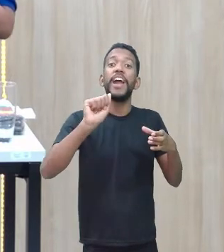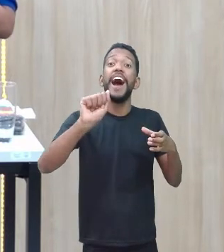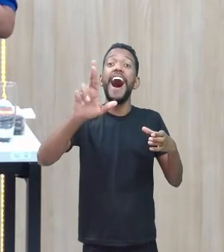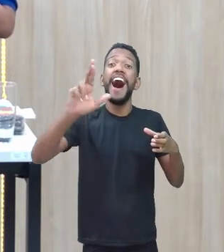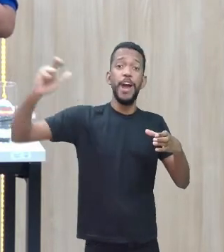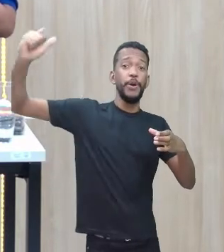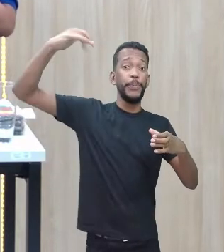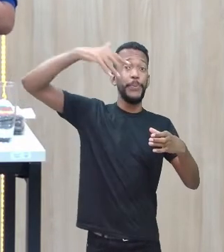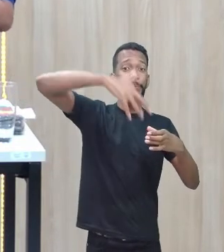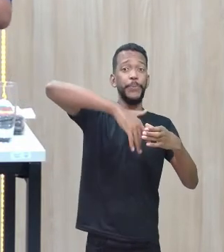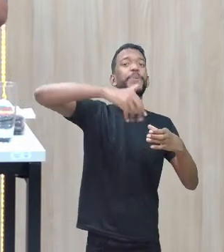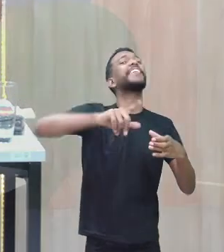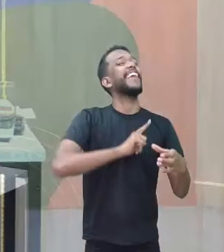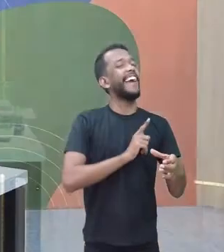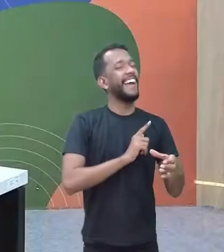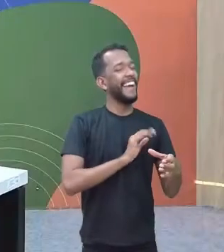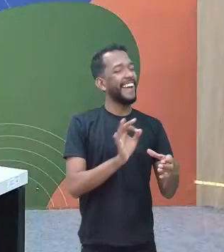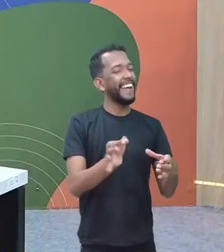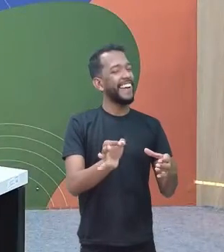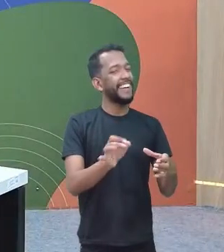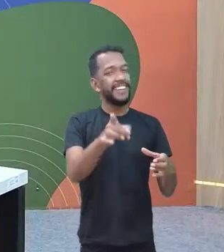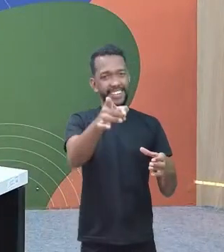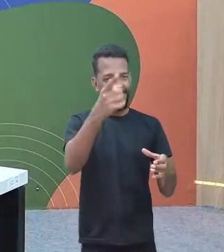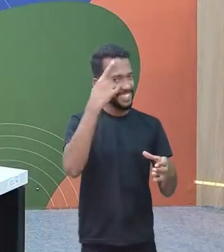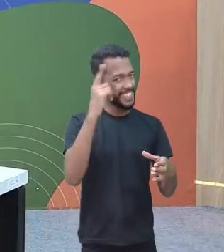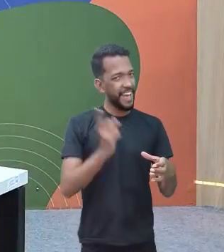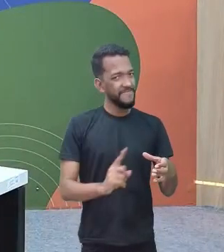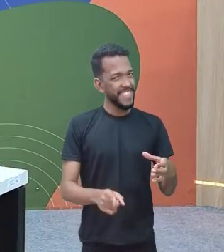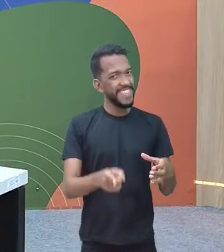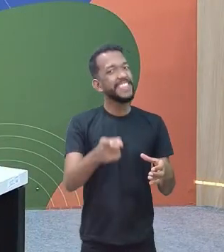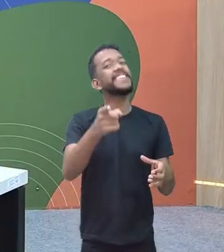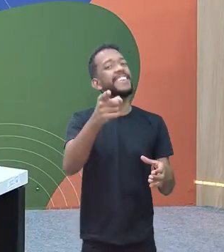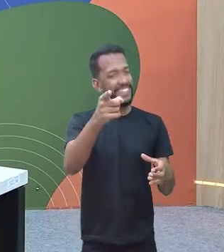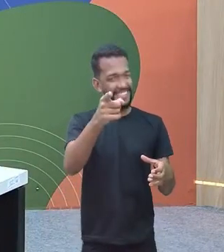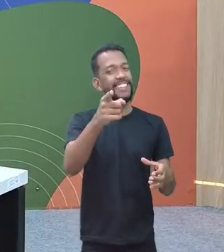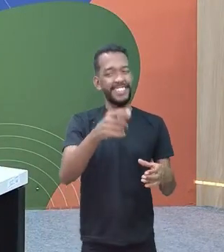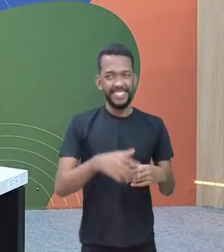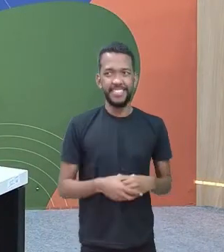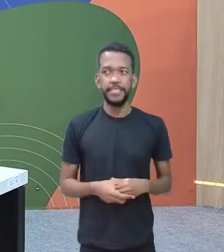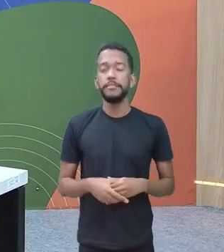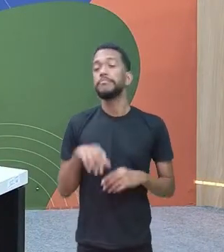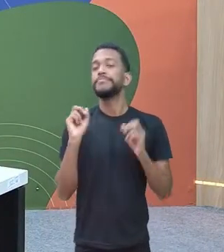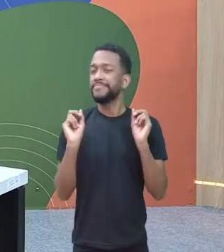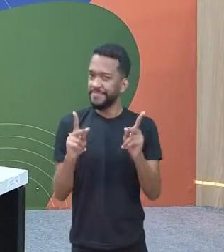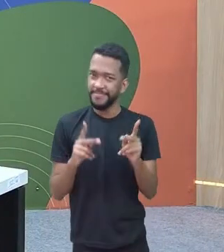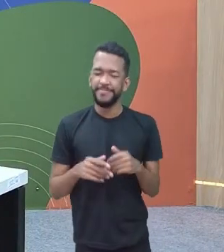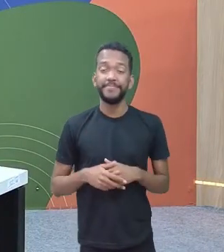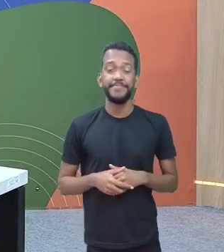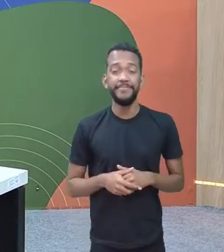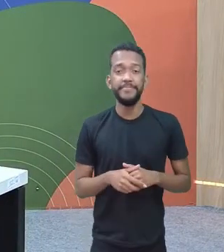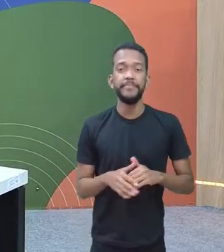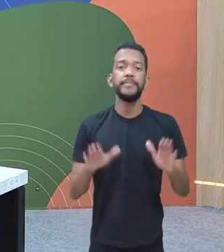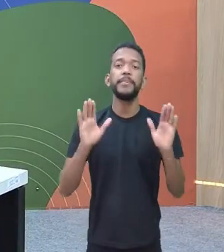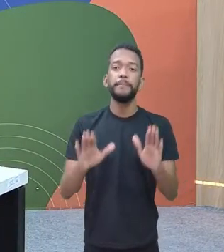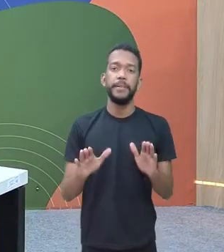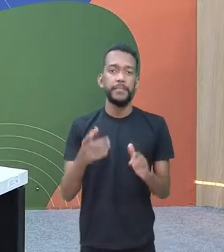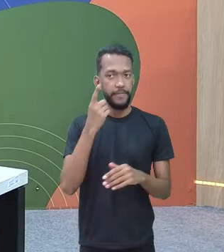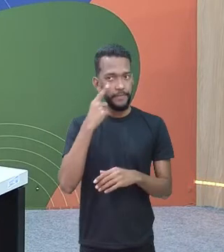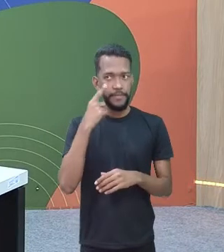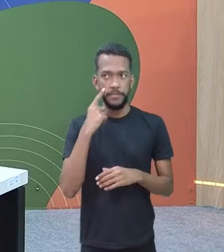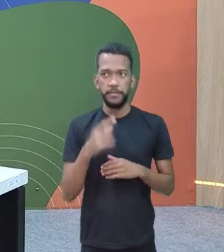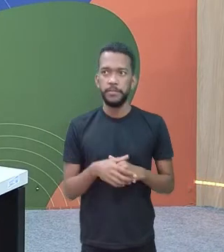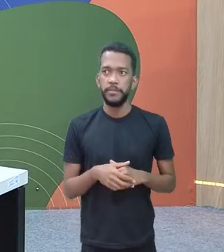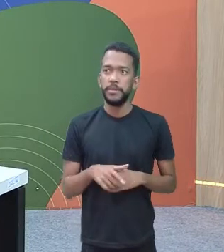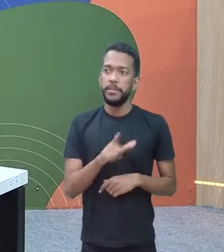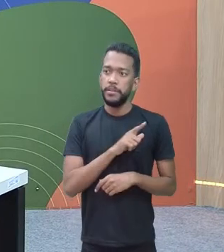ar. Ah, não contavam com essa resposta. Tudo bem, pessoal. Mas vamos lá.